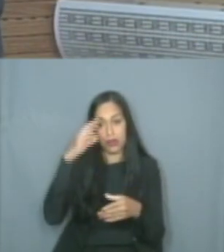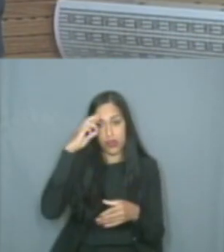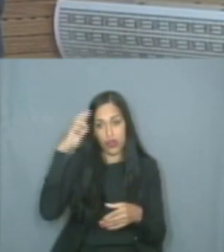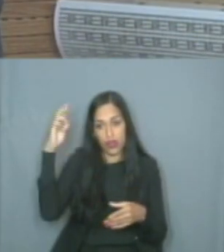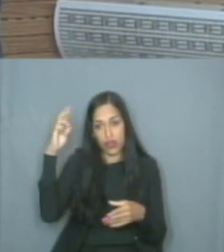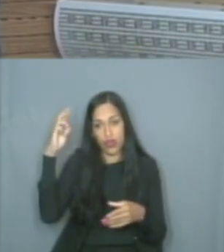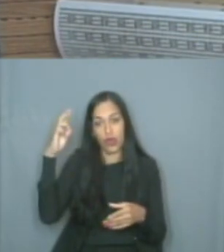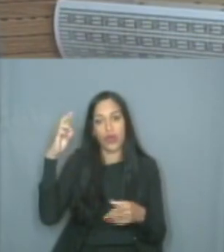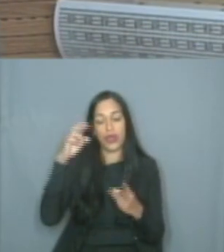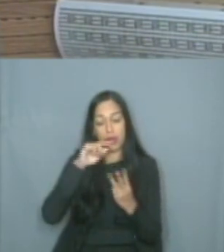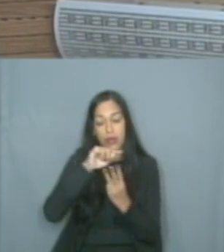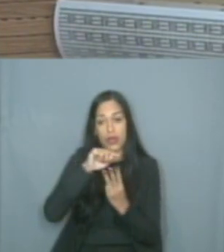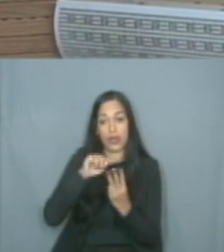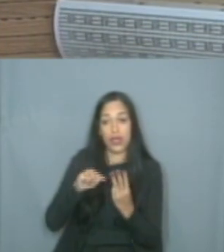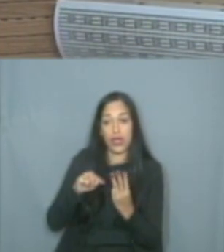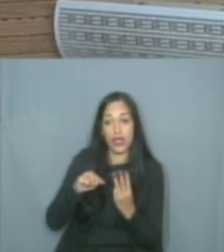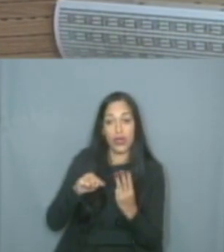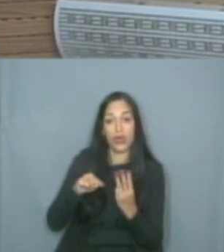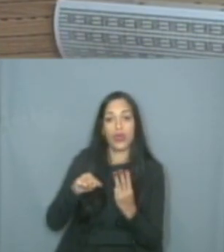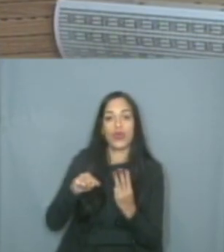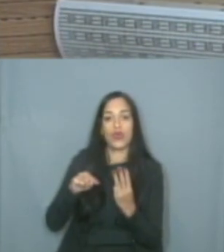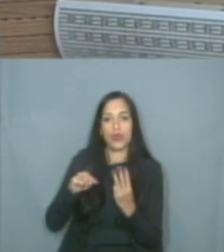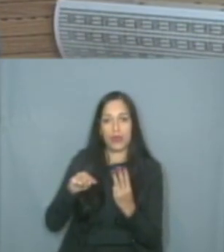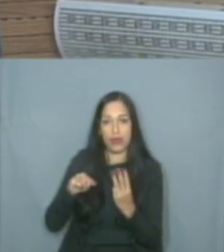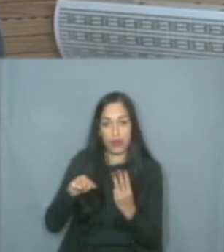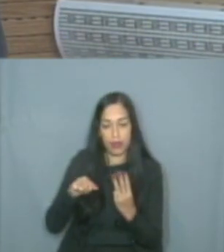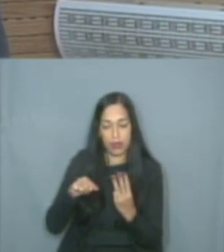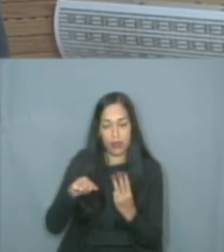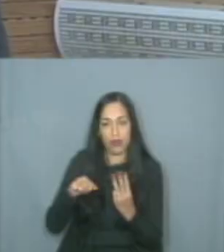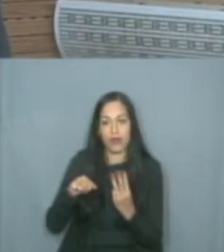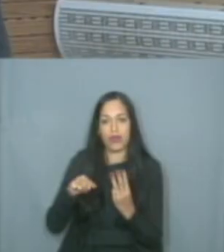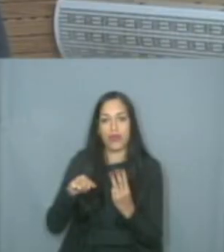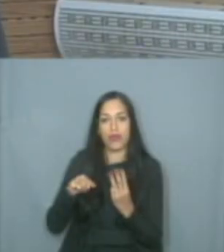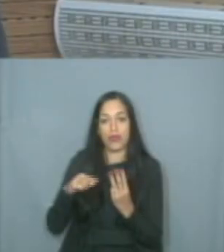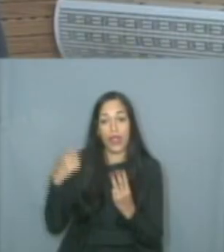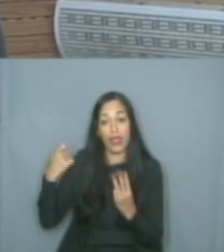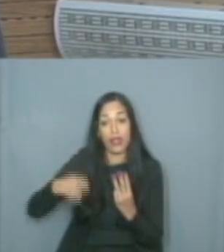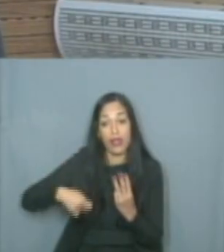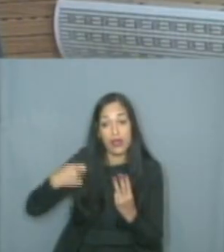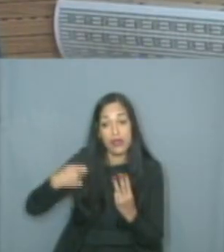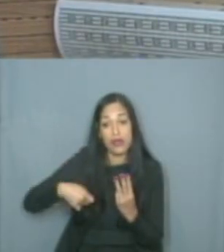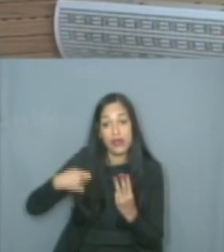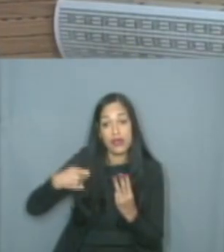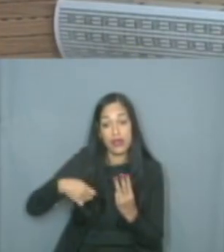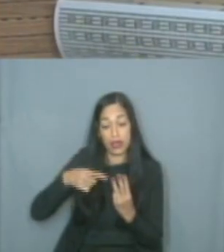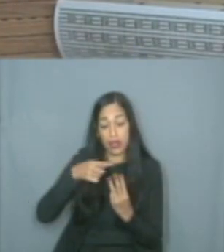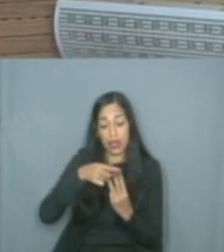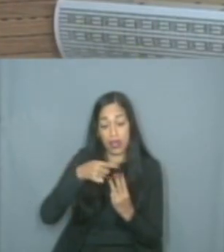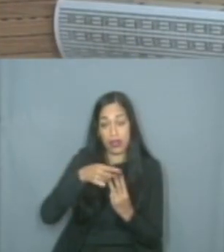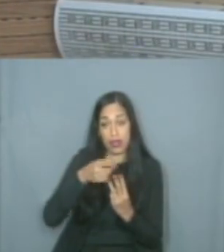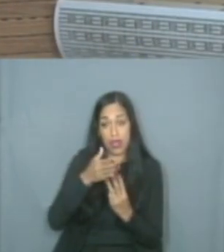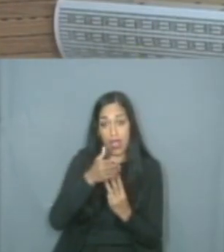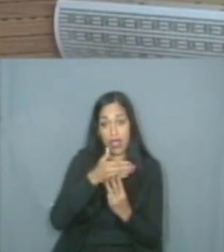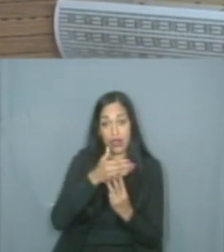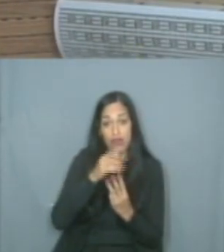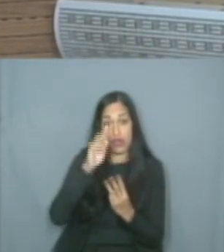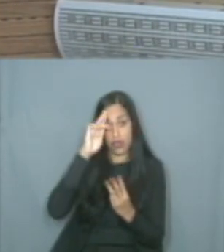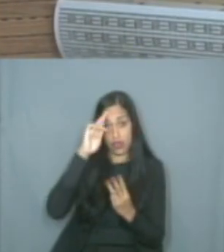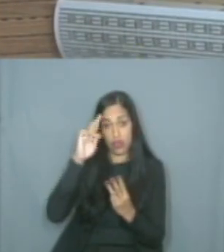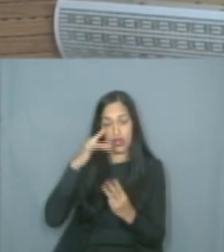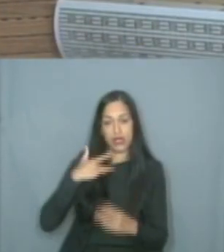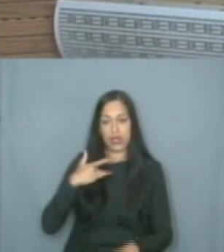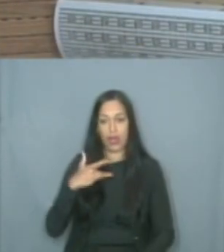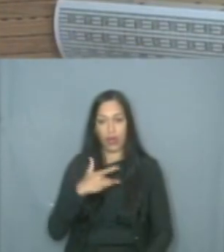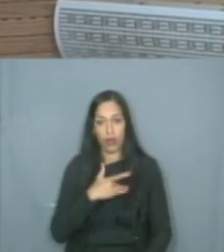compor o trio gestor, existe ali uma necessidade de afastamento da gestora por motivo de saúde e precisa